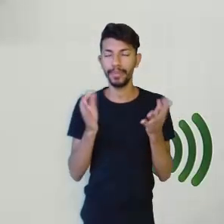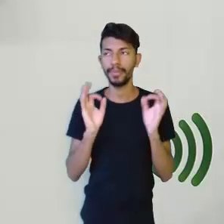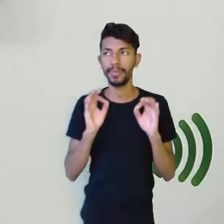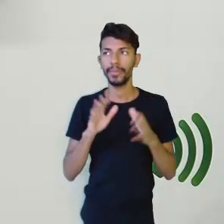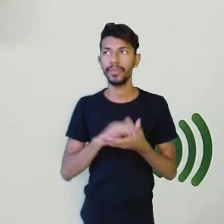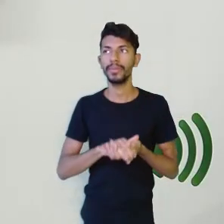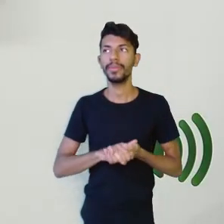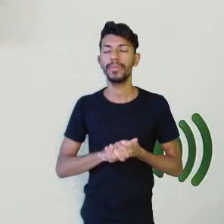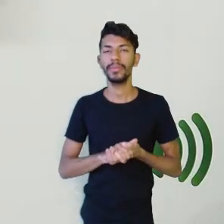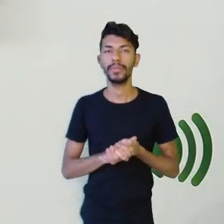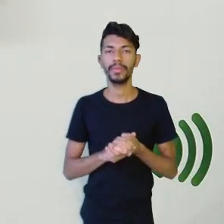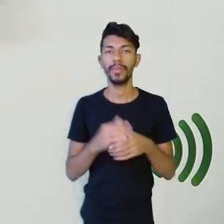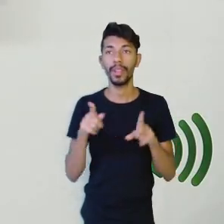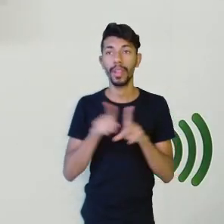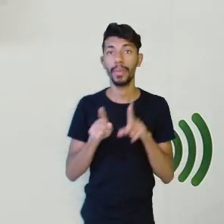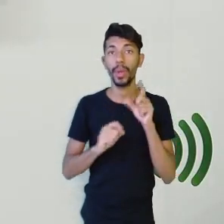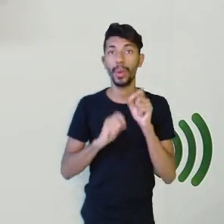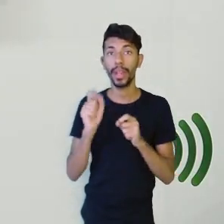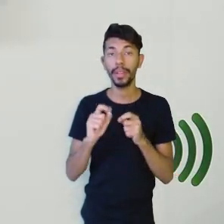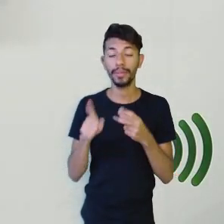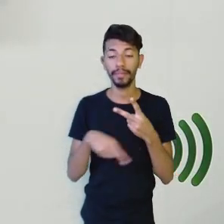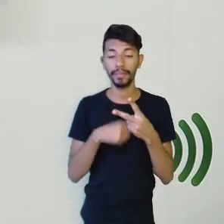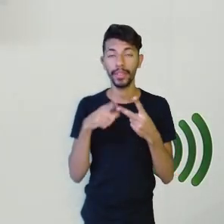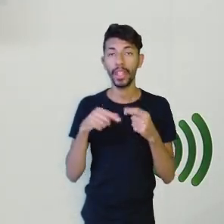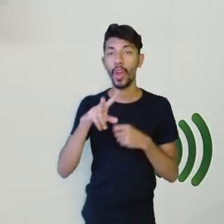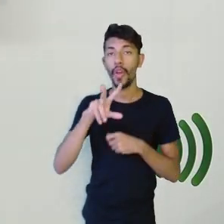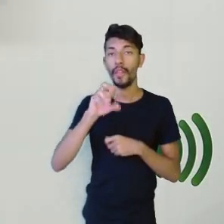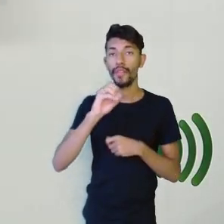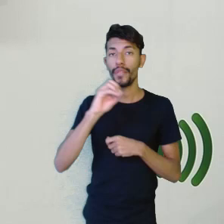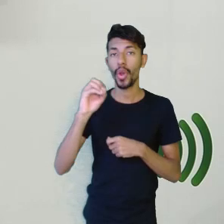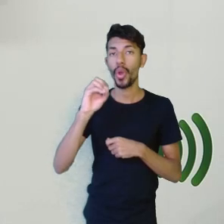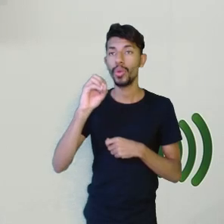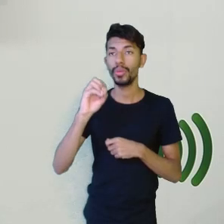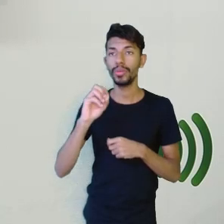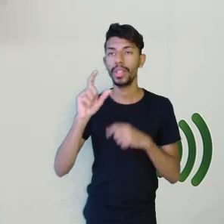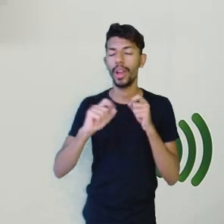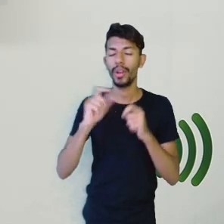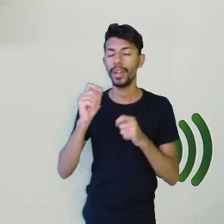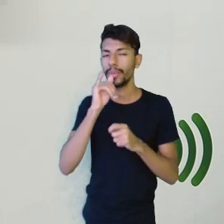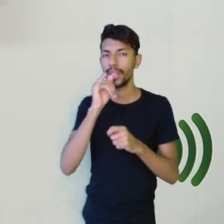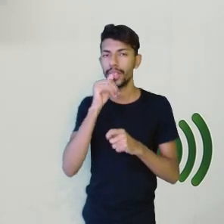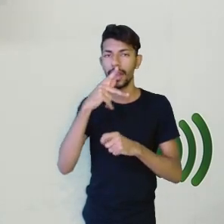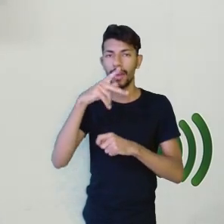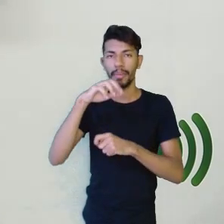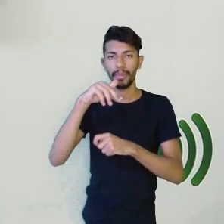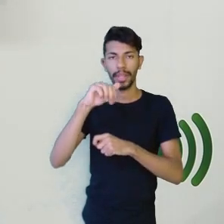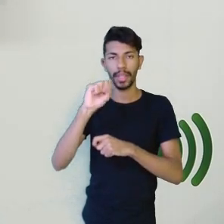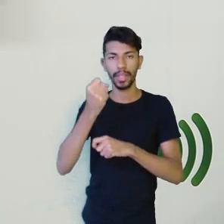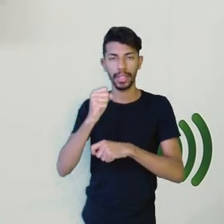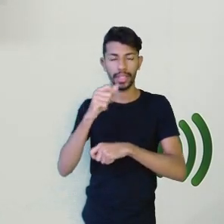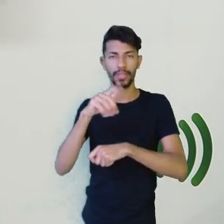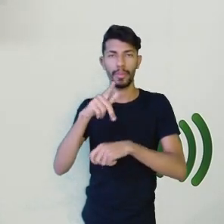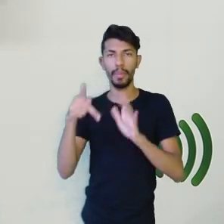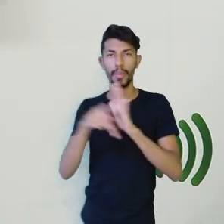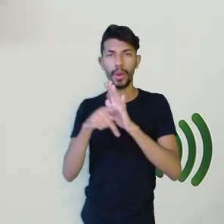Voo. As penas de contorno da parte posterior do braço, ela tem um bracinho, a ave, que segura as penas.